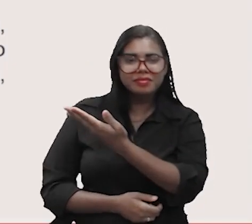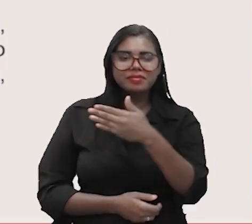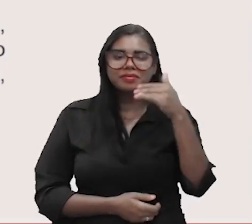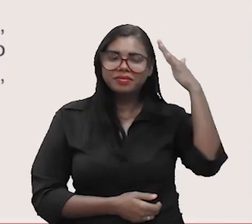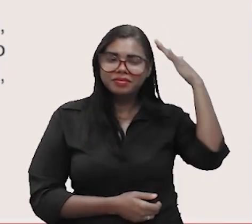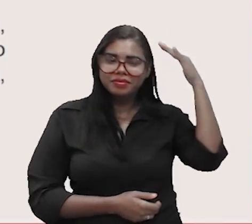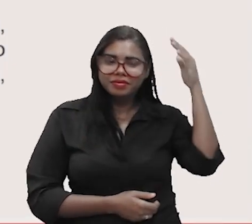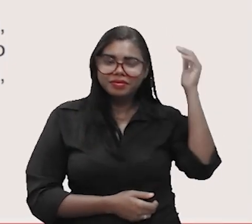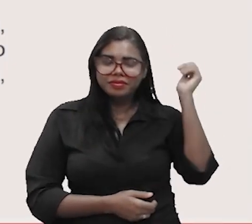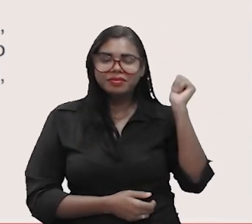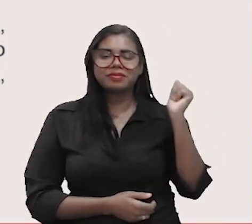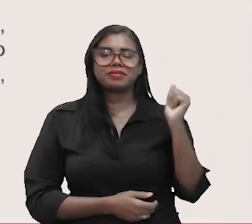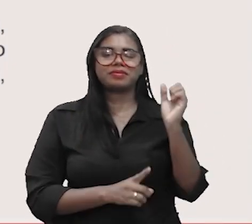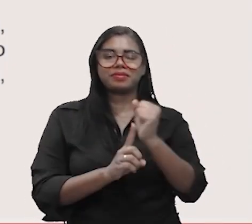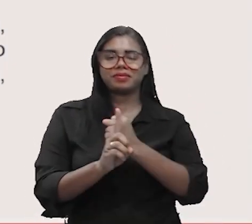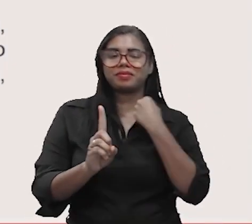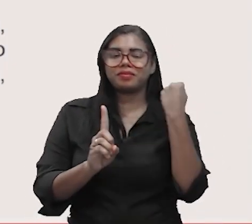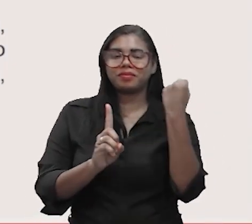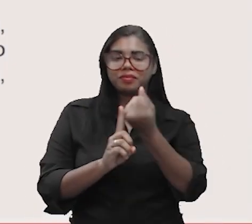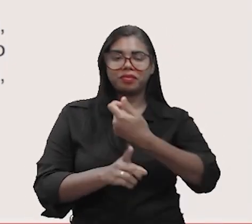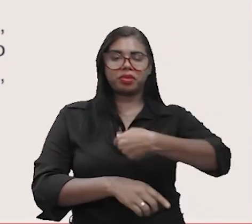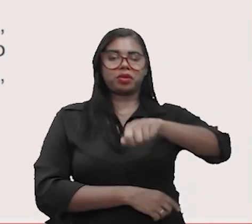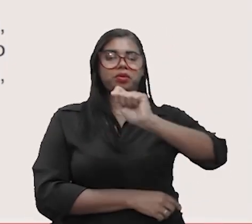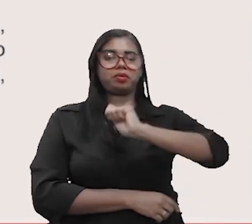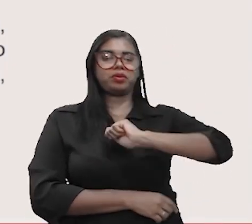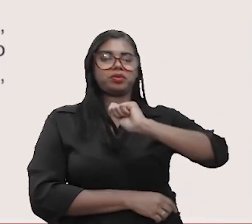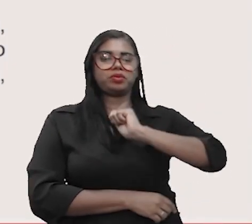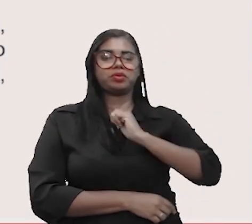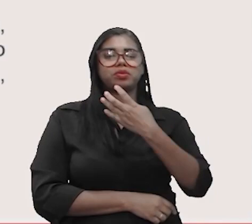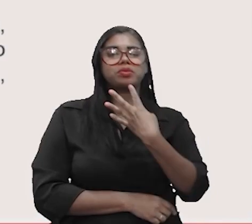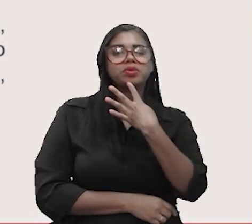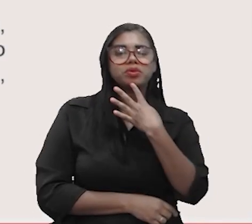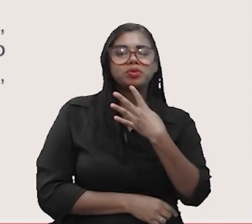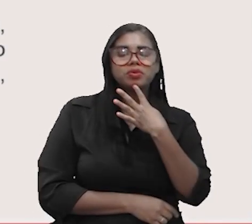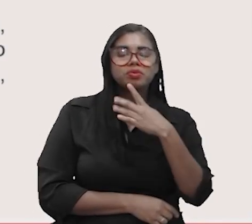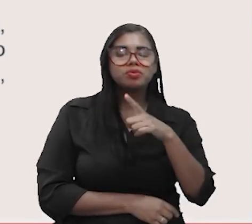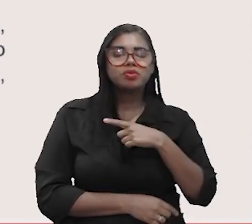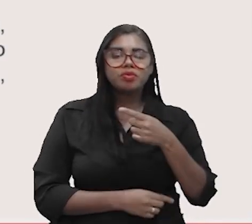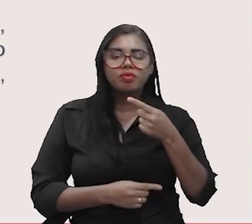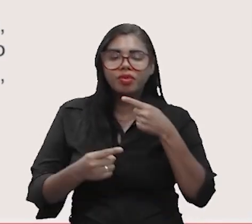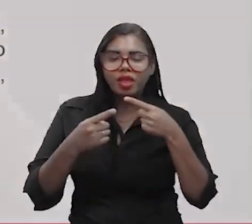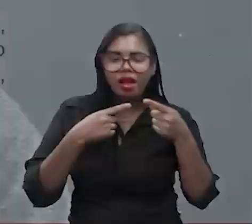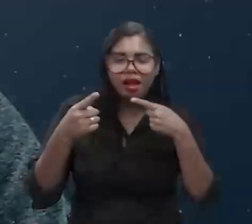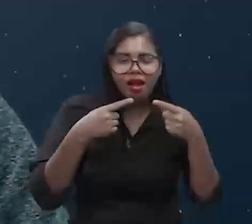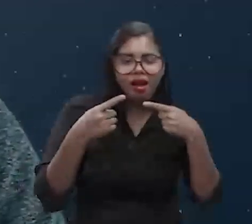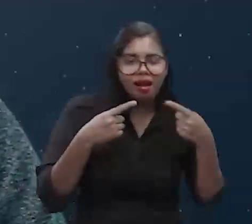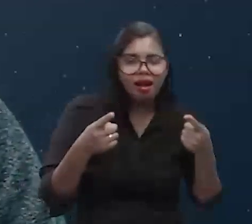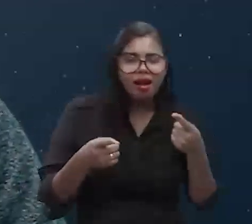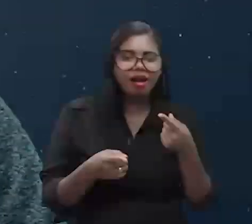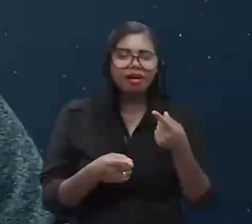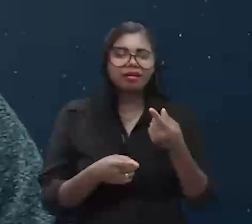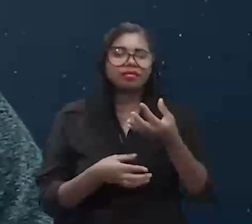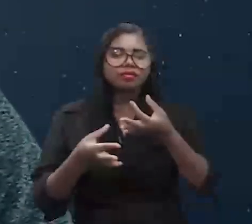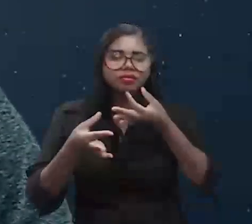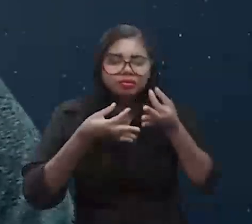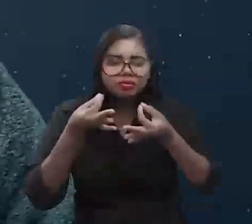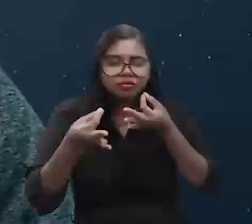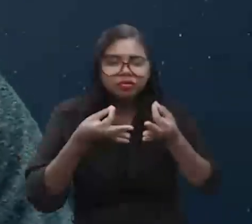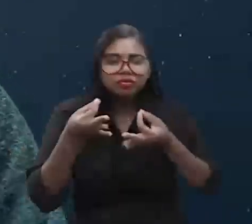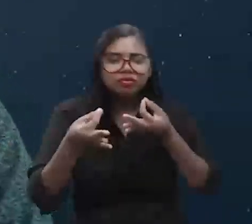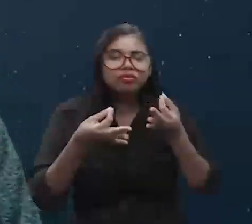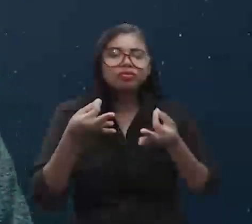sociologia, mas tinha um diálogo muito próximo mesmo